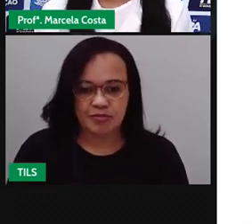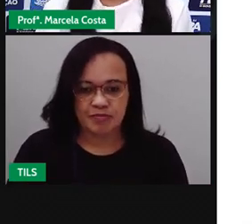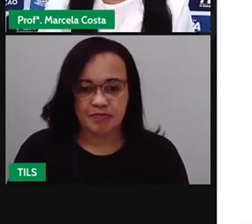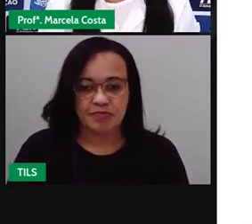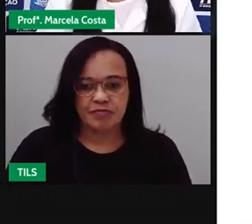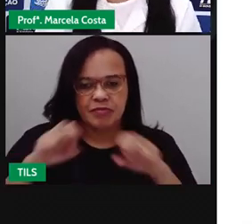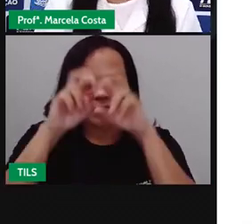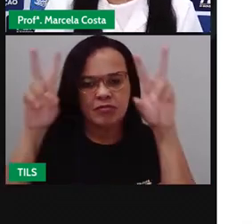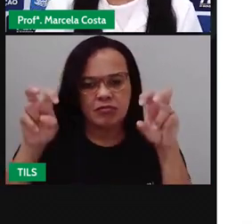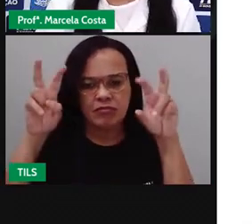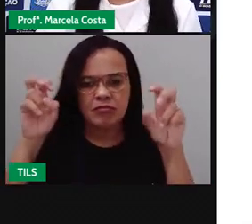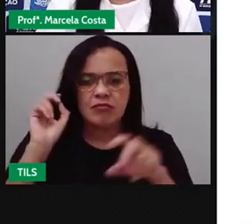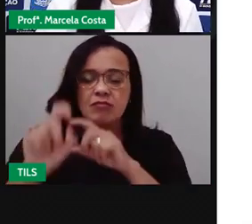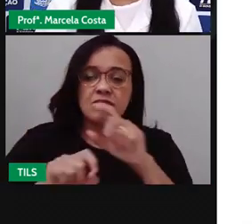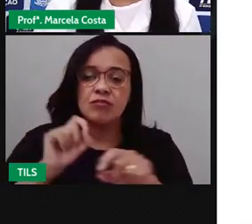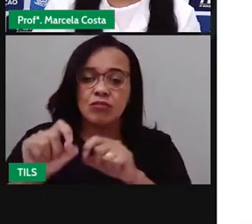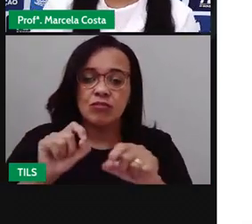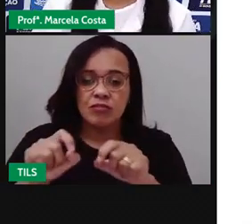tema.